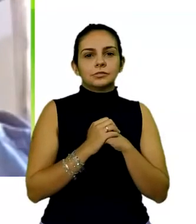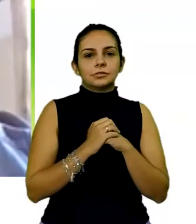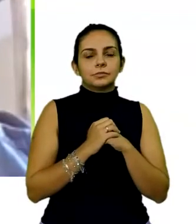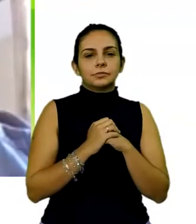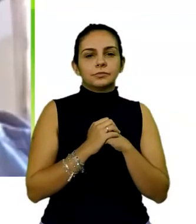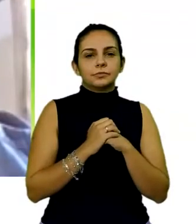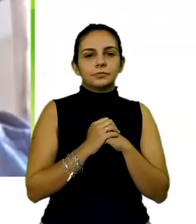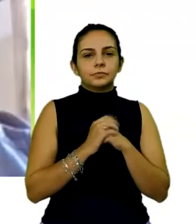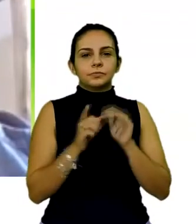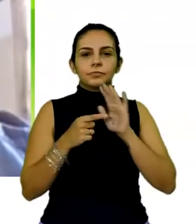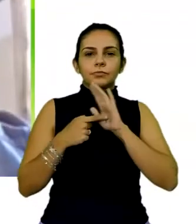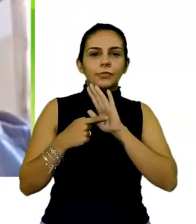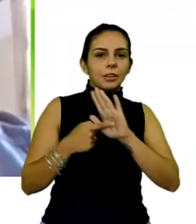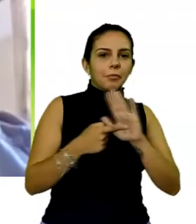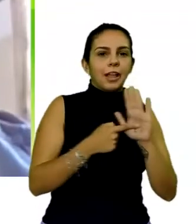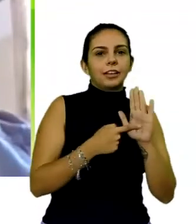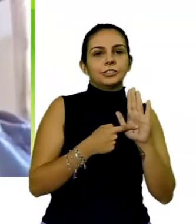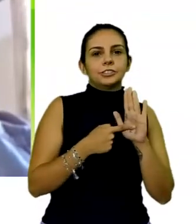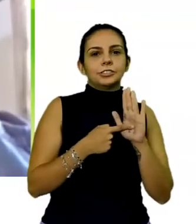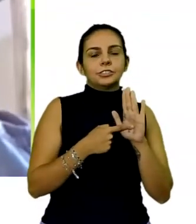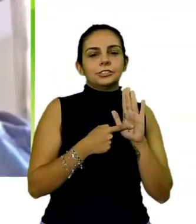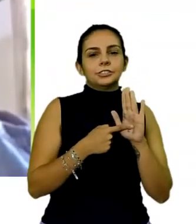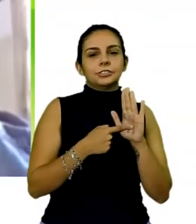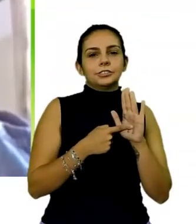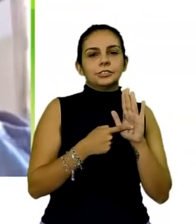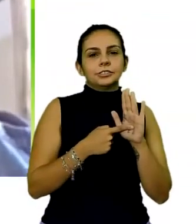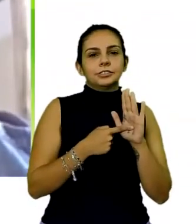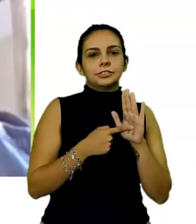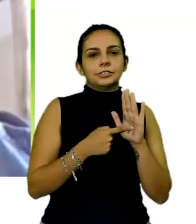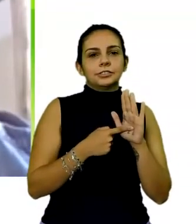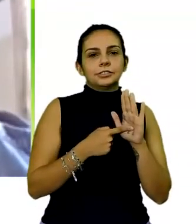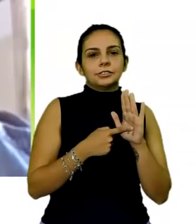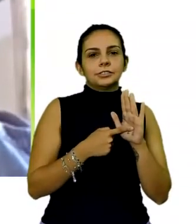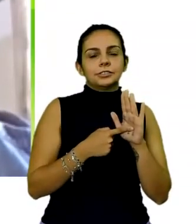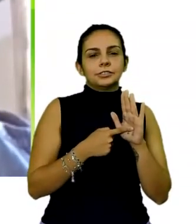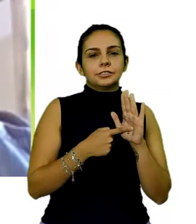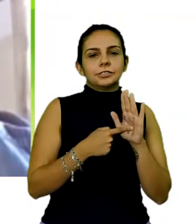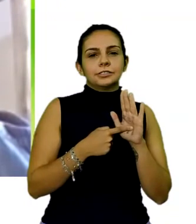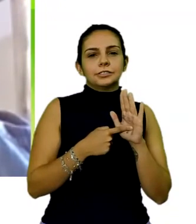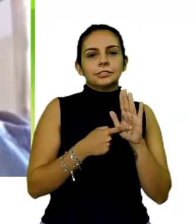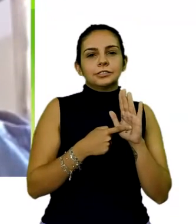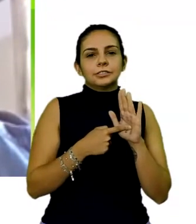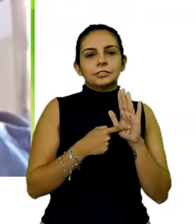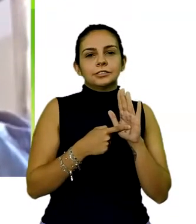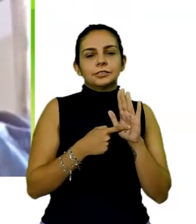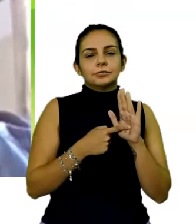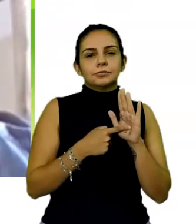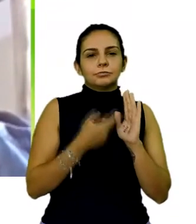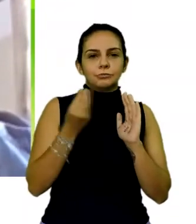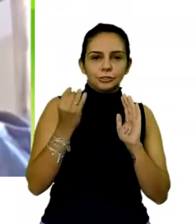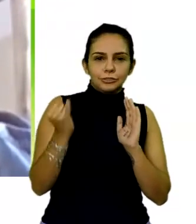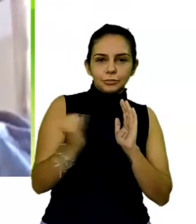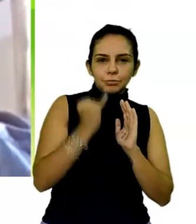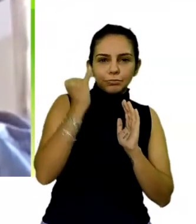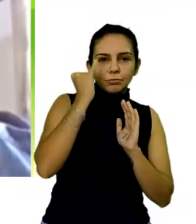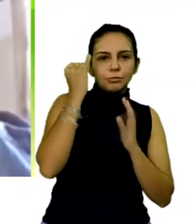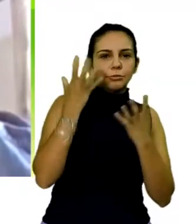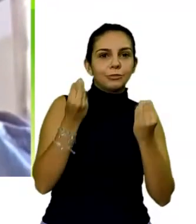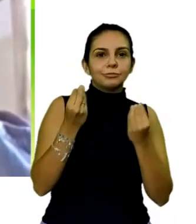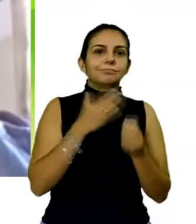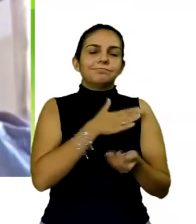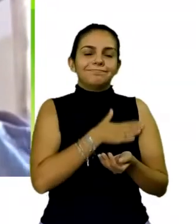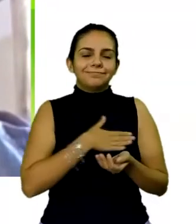imagem da sereiazinha, né? Então o Andersen é uma figura muito importante,